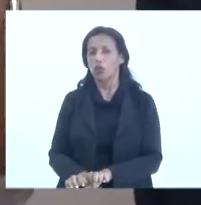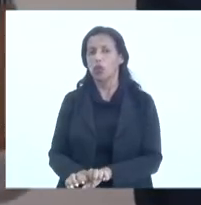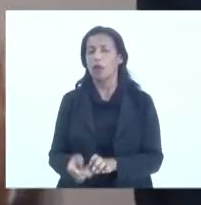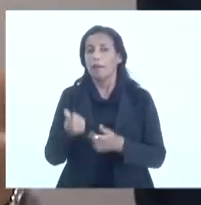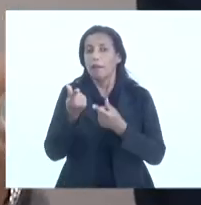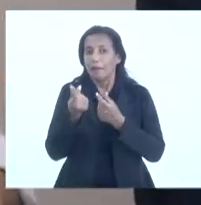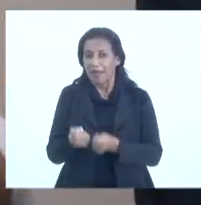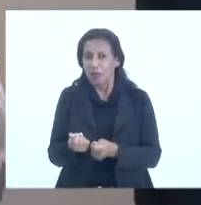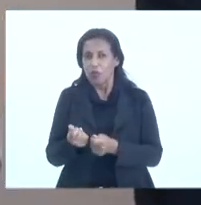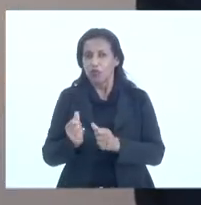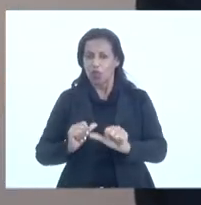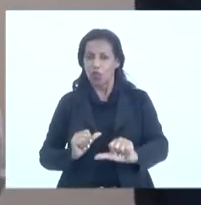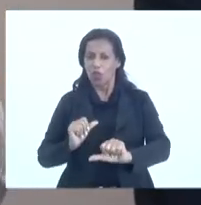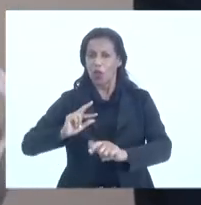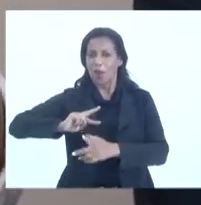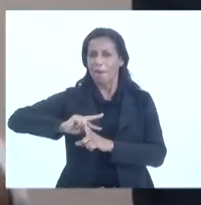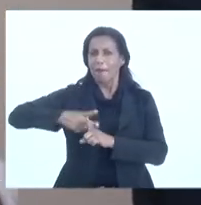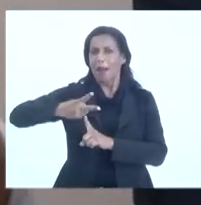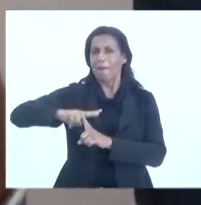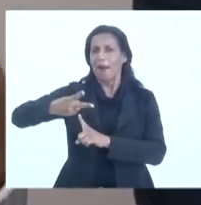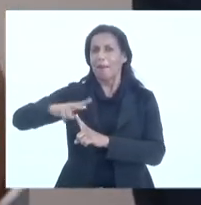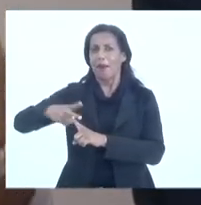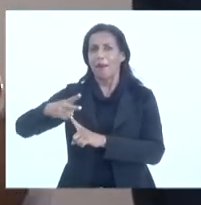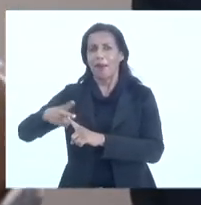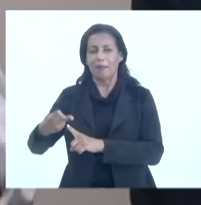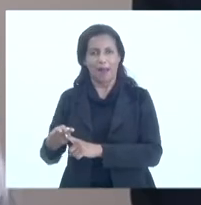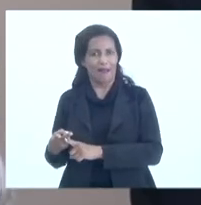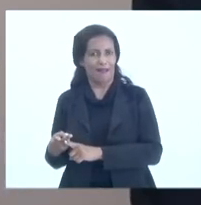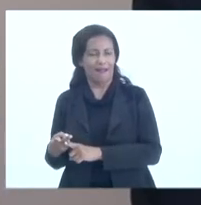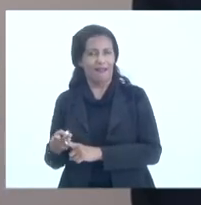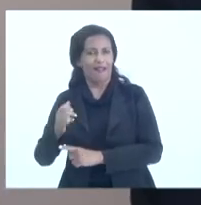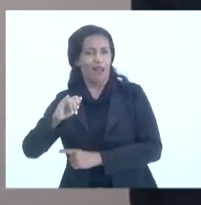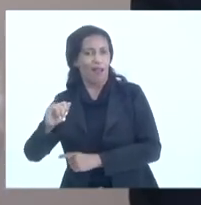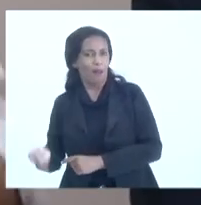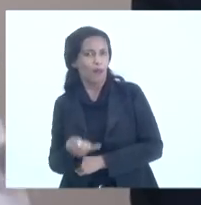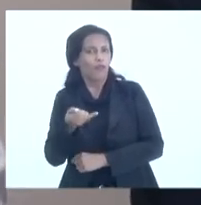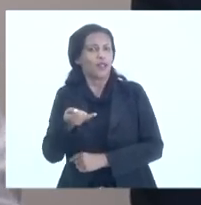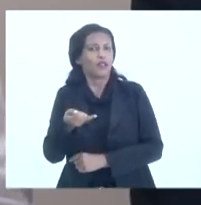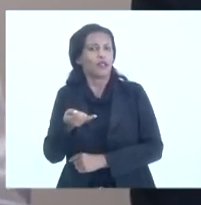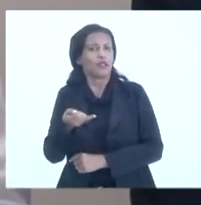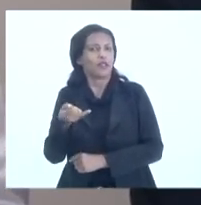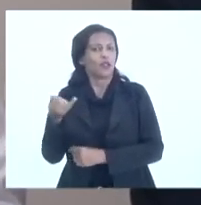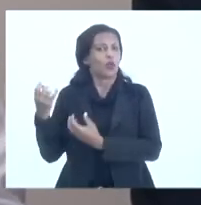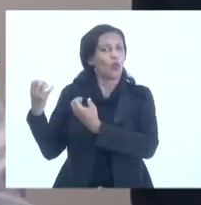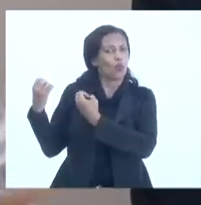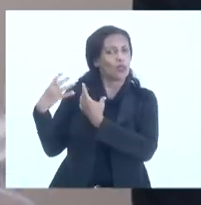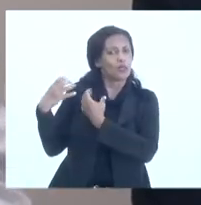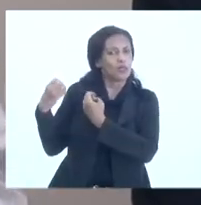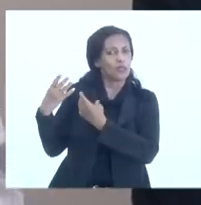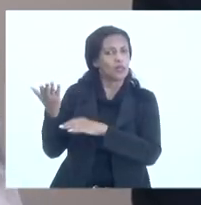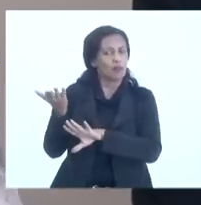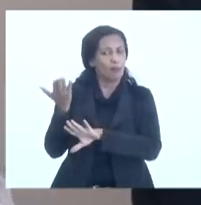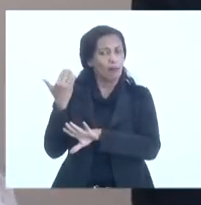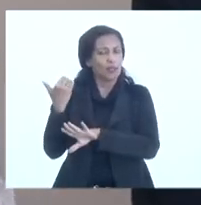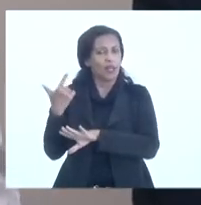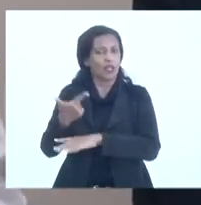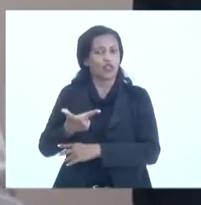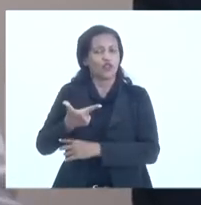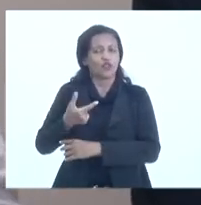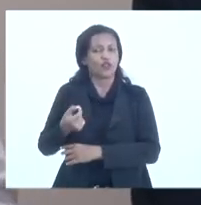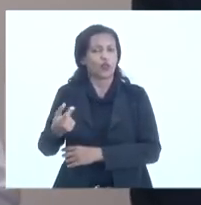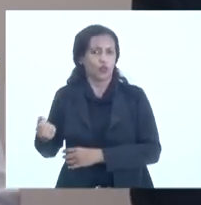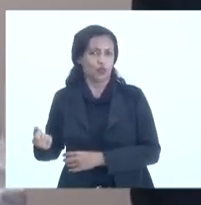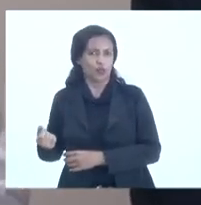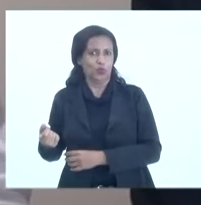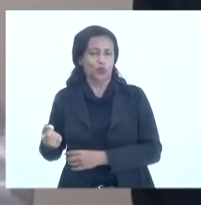dinheiro faça dinheiro, e usando como exemplo com os aprendizados que tivemos do início dos anos 2000, onde dinheiro fez